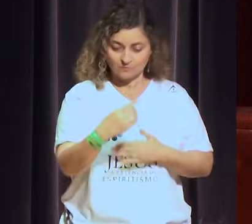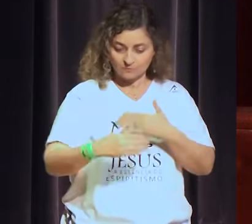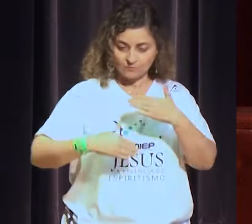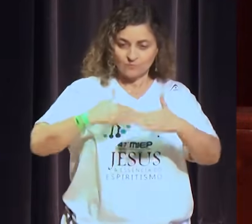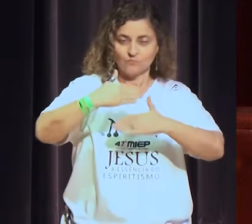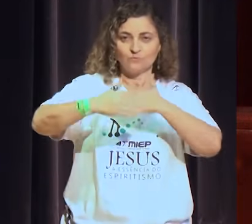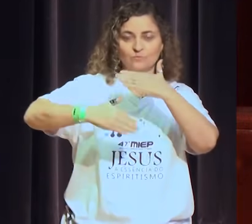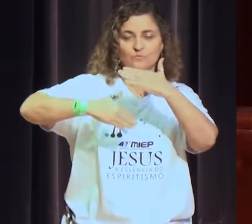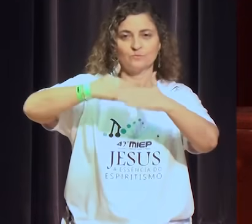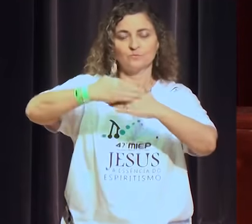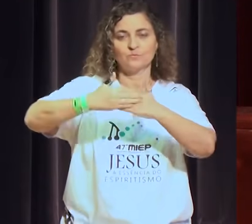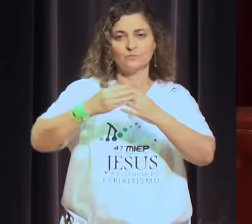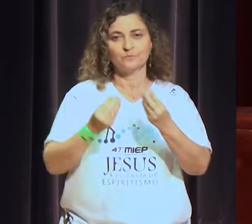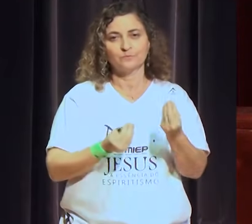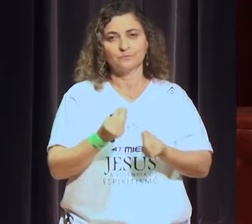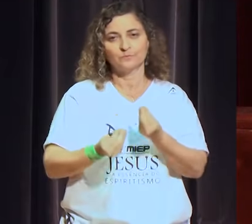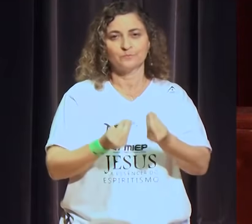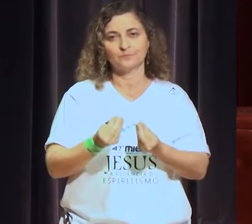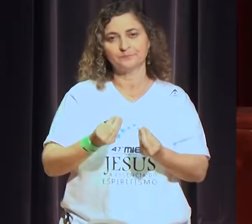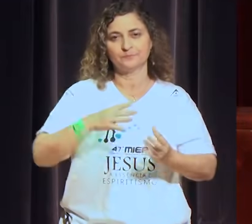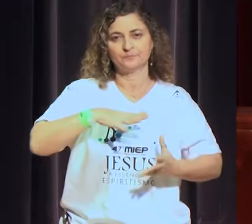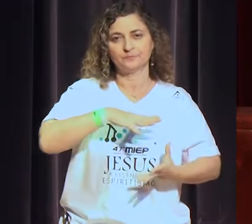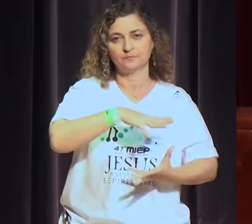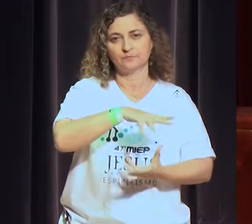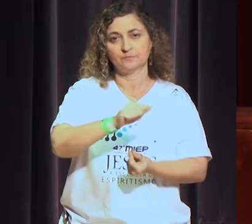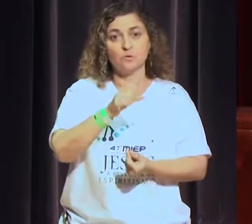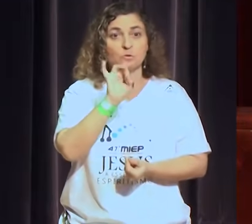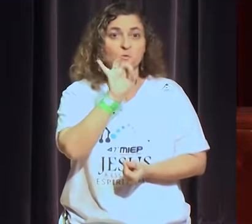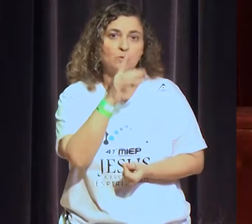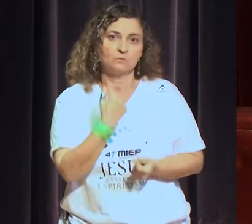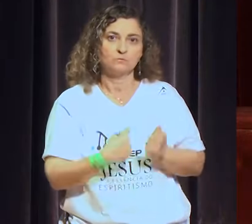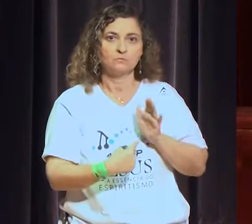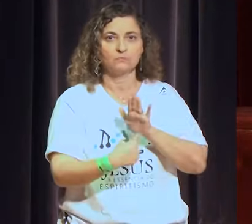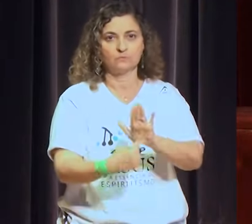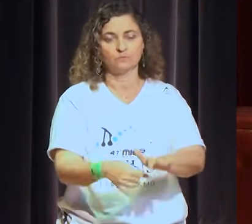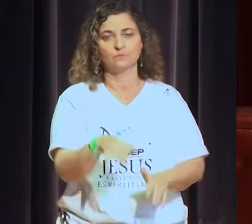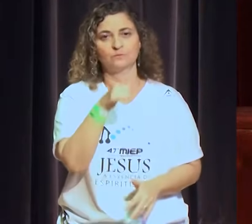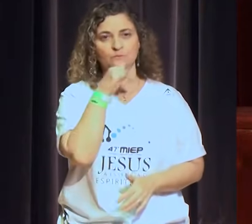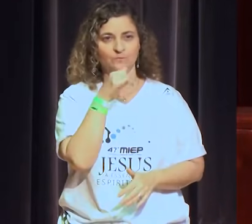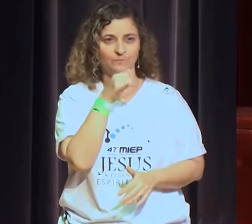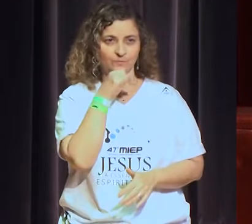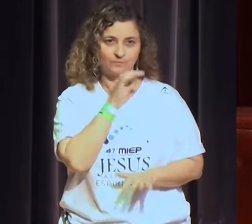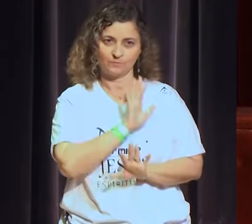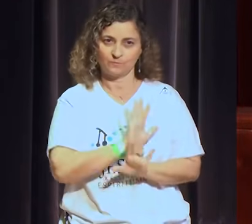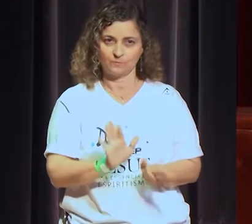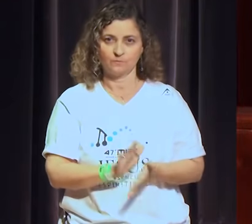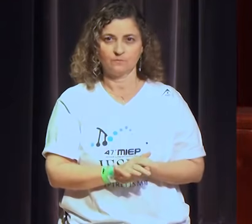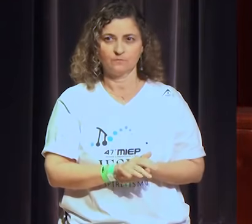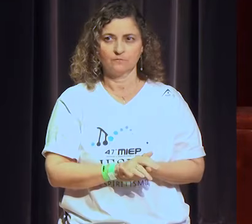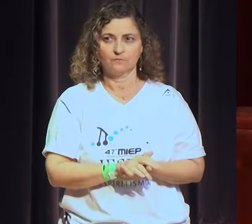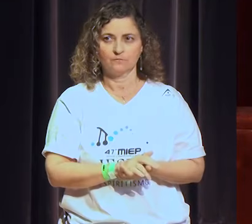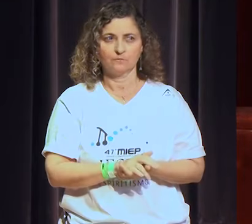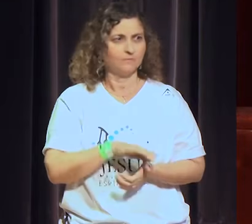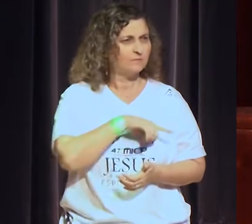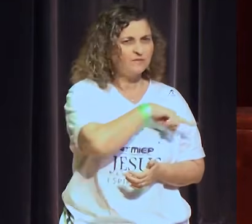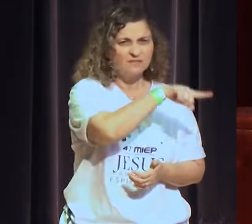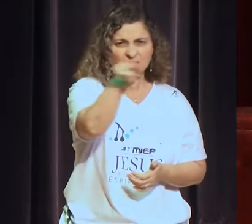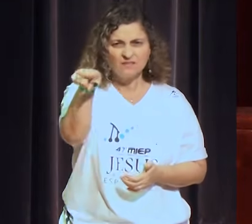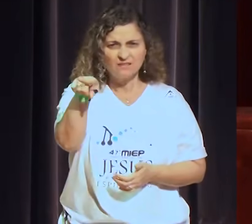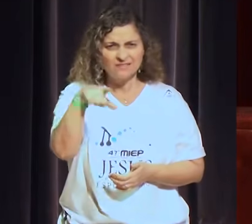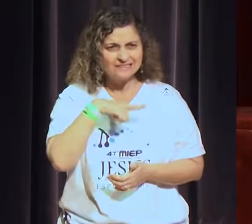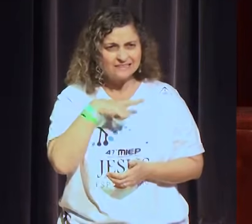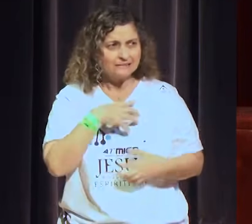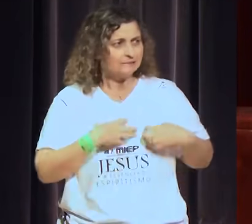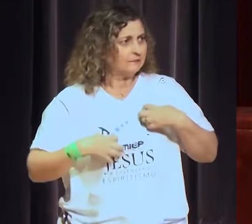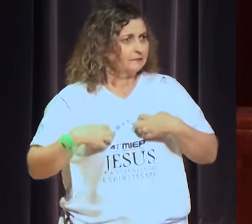Terra. Eu estou trazendo um exemplo aqui. Até aqui, tem alguém desesperado